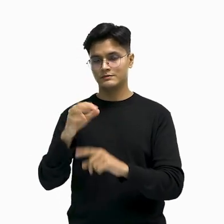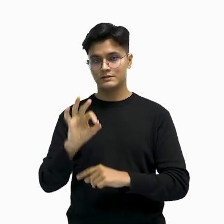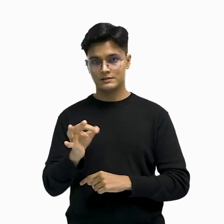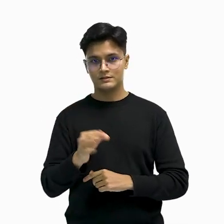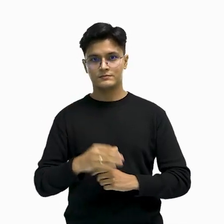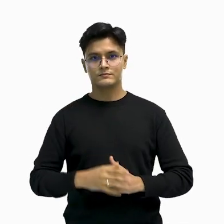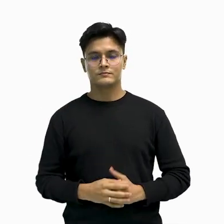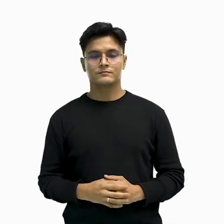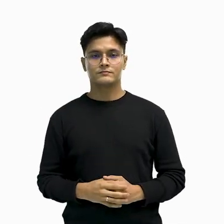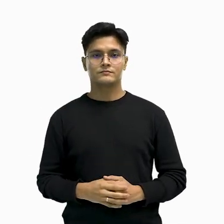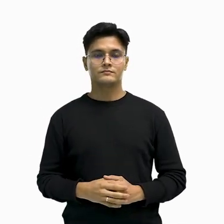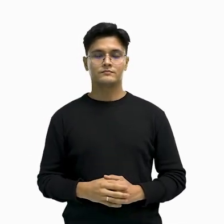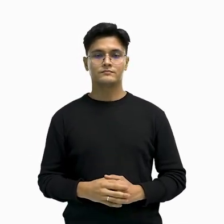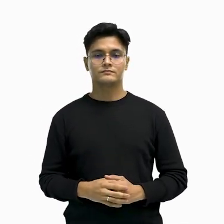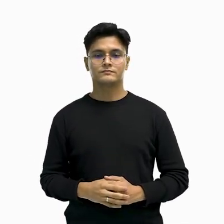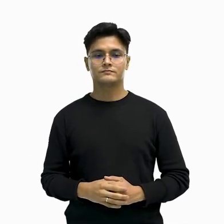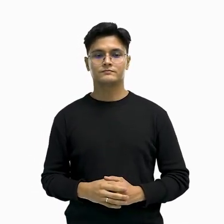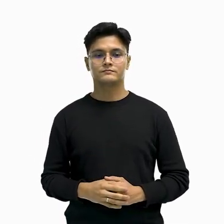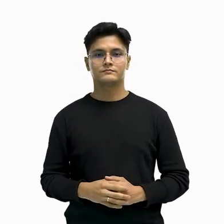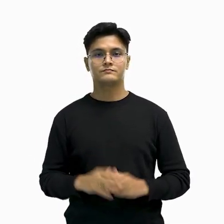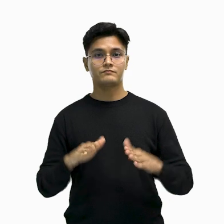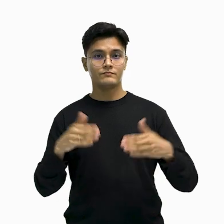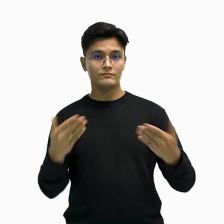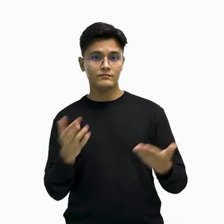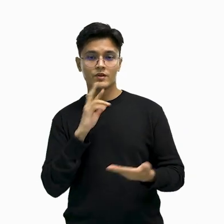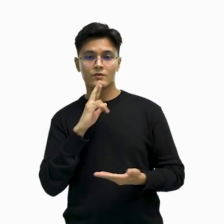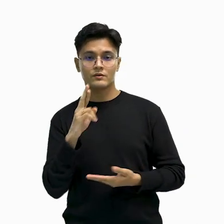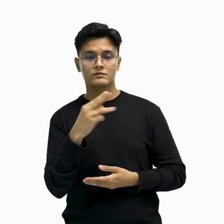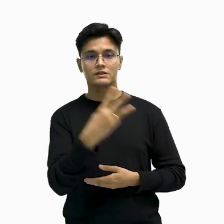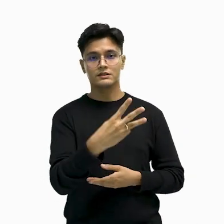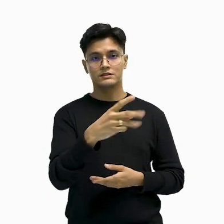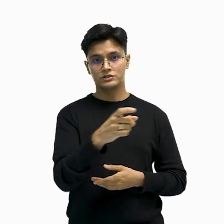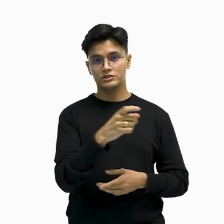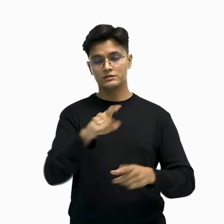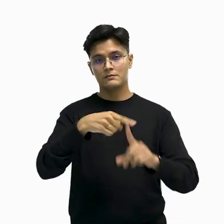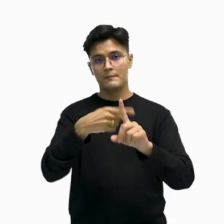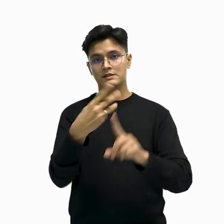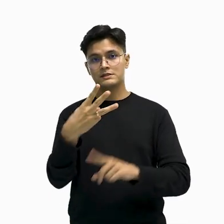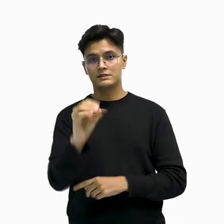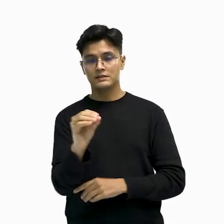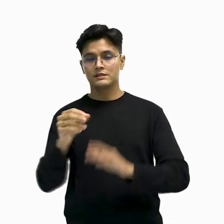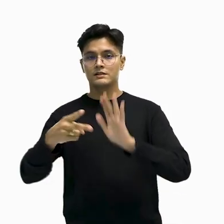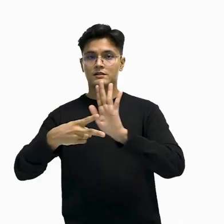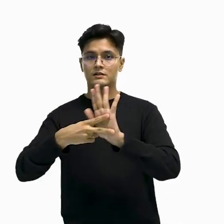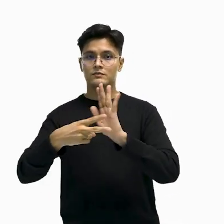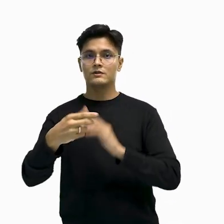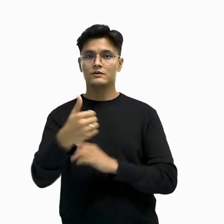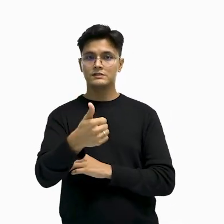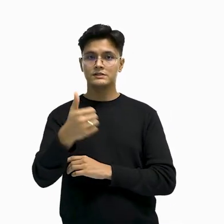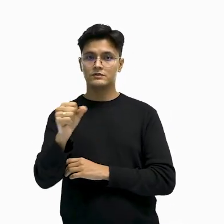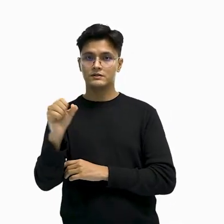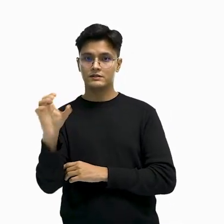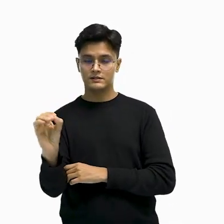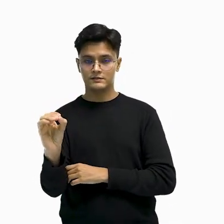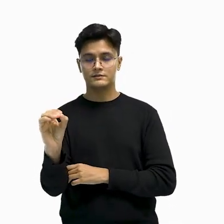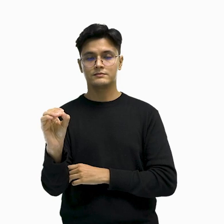breve revisão. Bom, então o resultado aqui, 3x mais 30 igual a 180. Muito